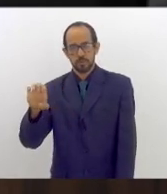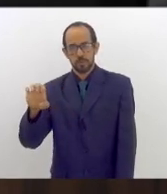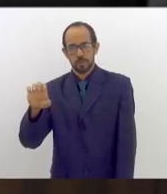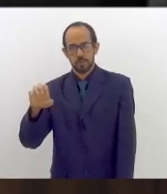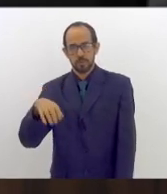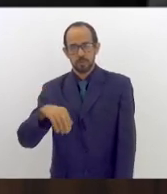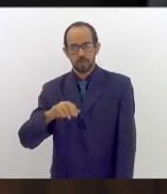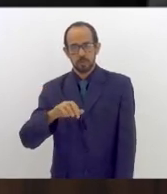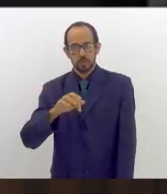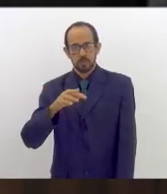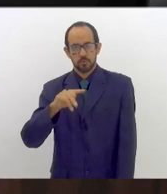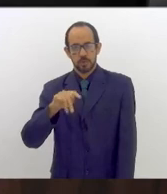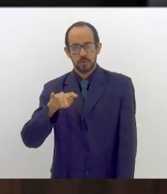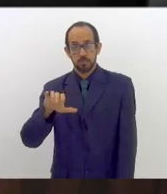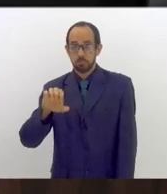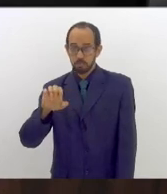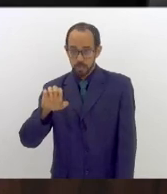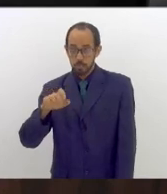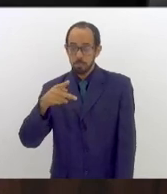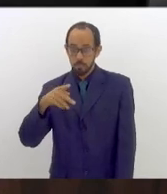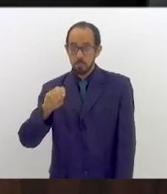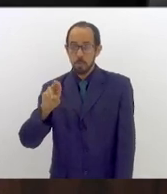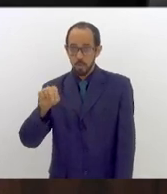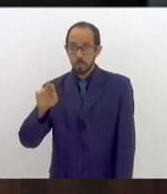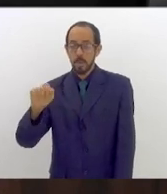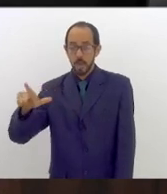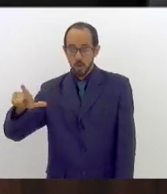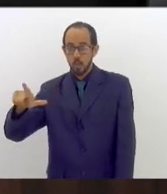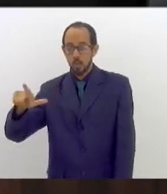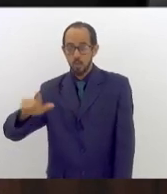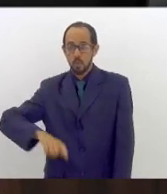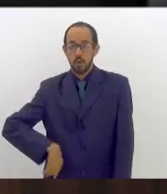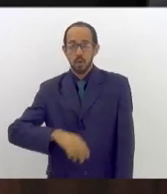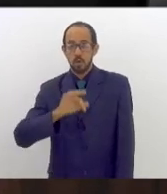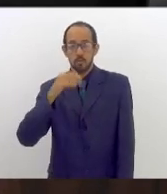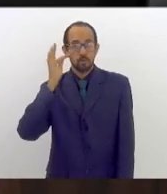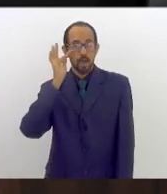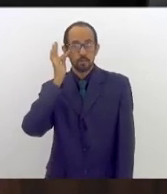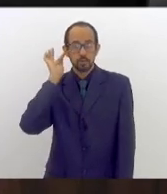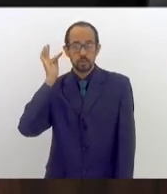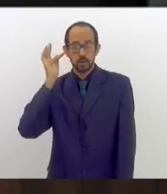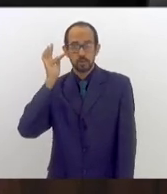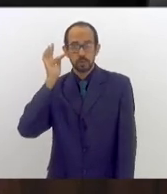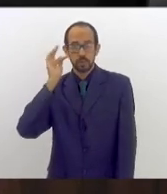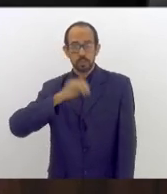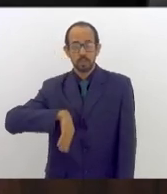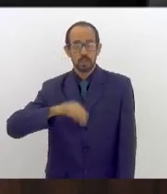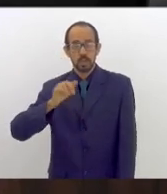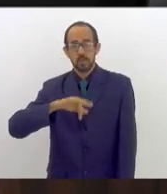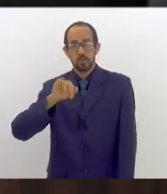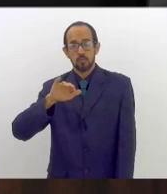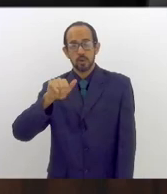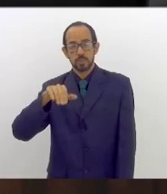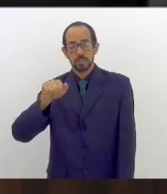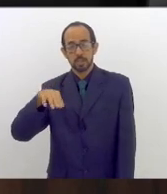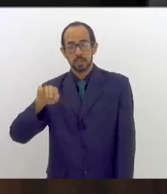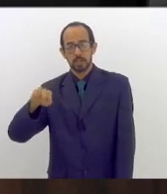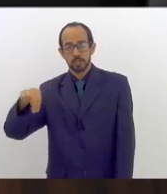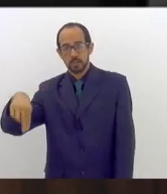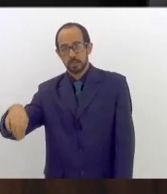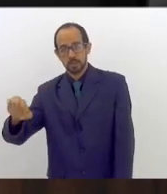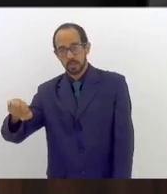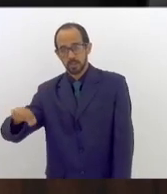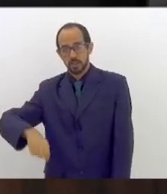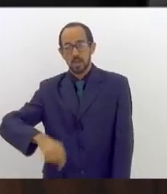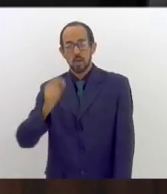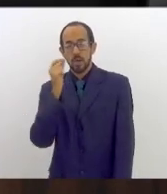deputado Felipe pobel Deputado Flávio serafini deputada Franciane Mota Deputado Giovani